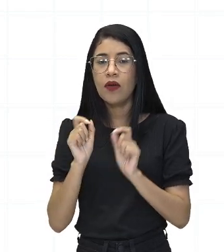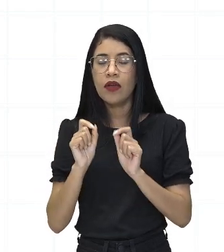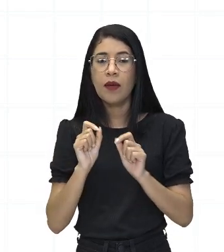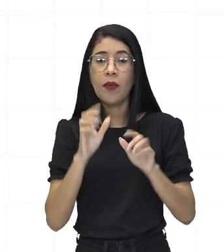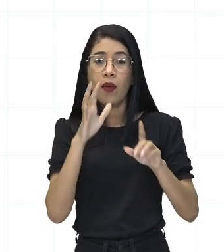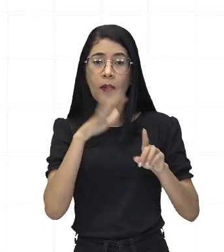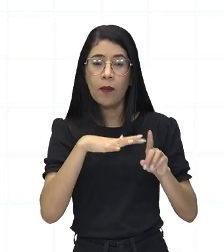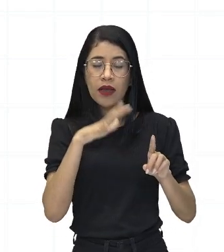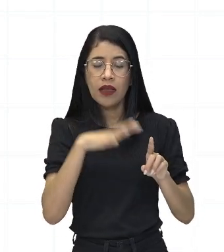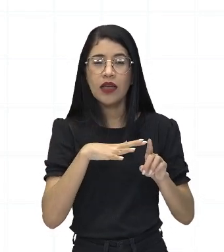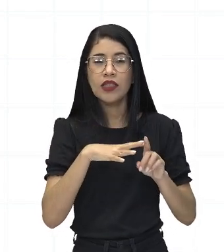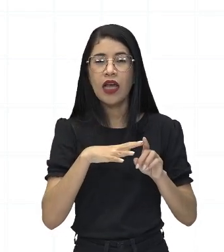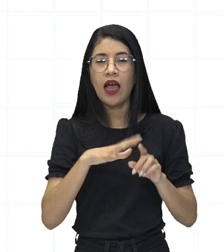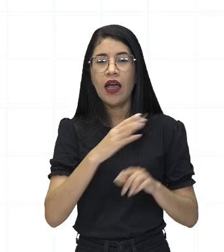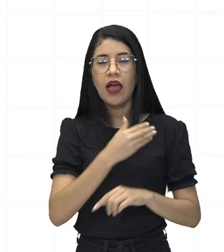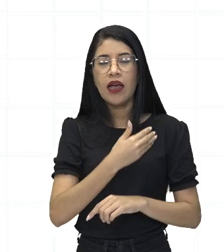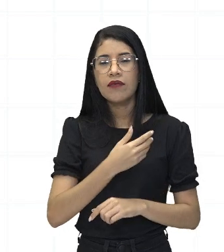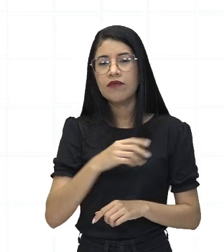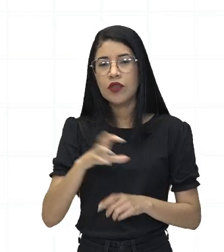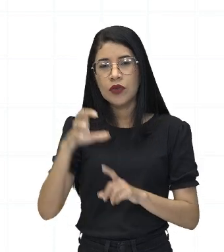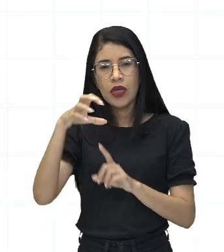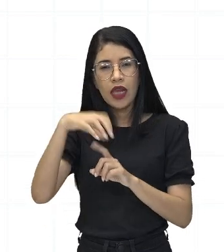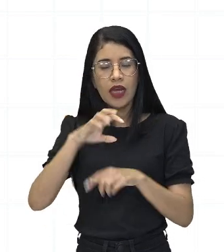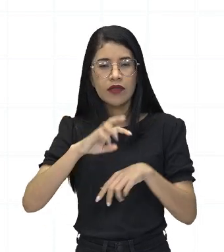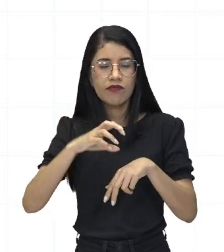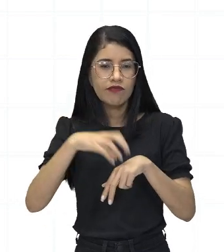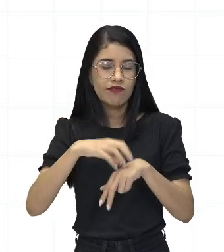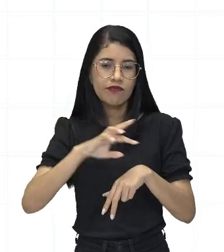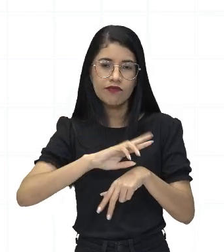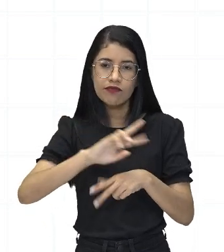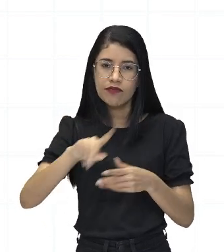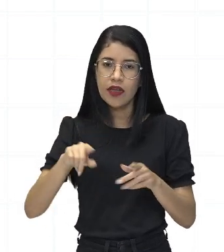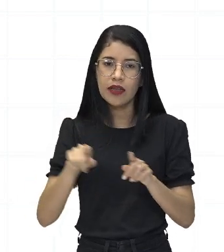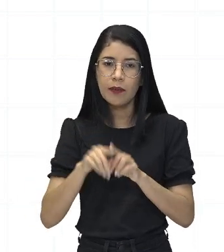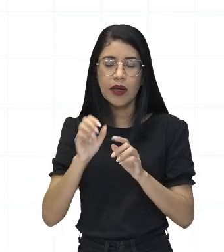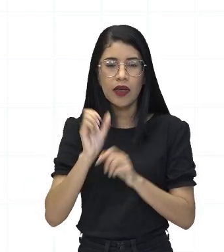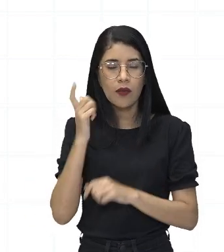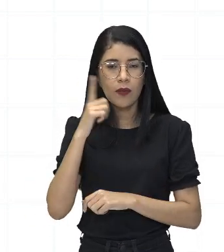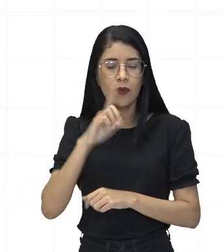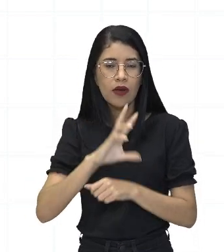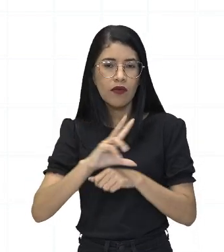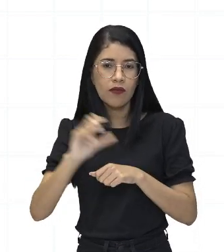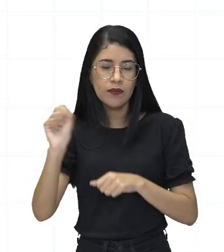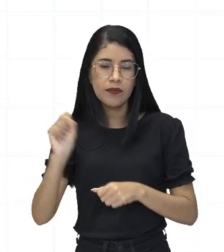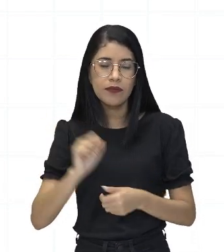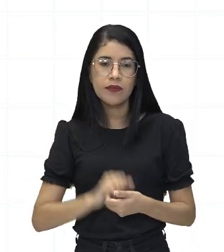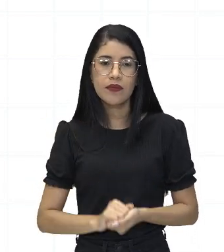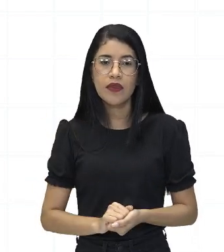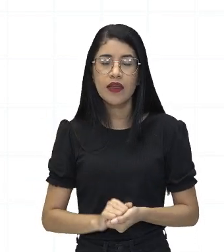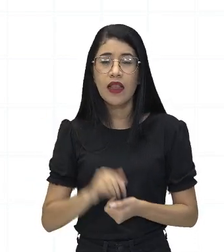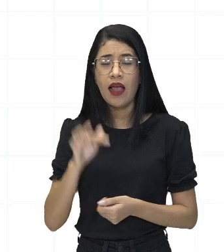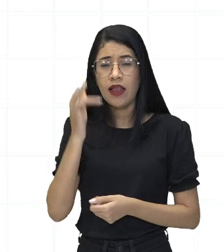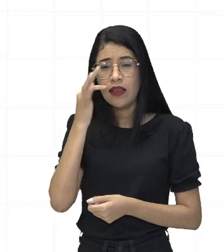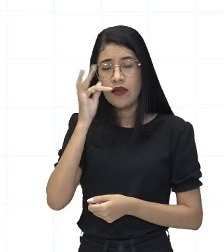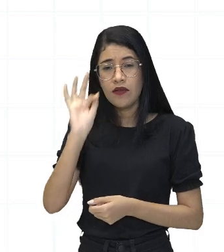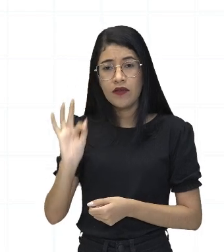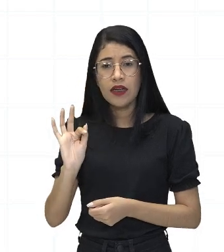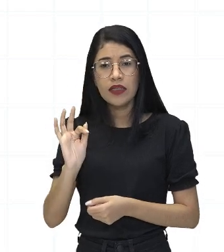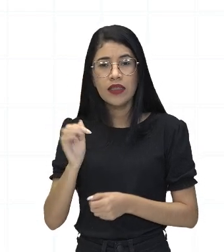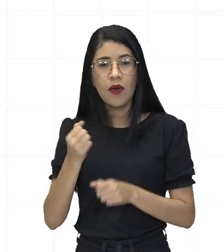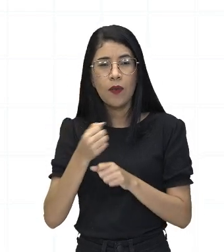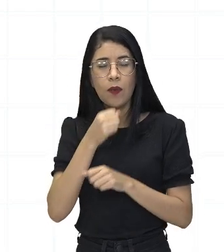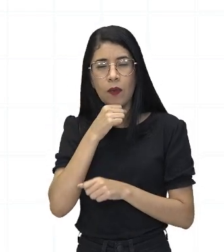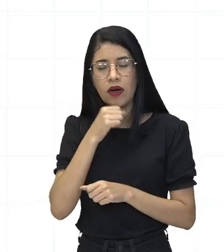os imperadores e generais vitoriosos. O Arco Triunfal de Orange, na França, é um dos mais